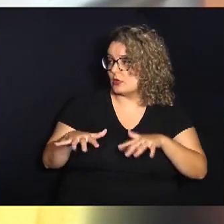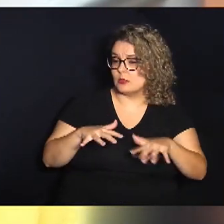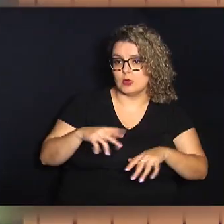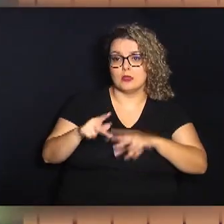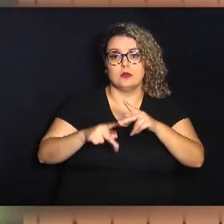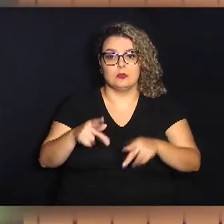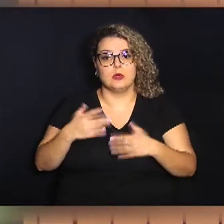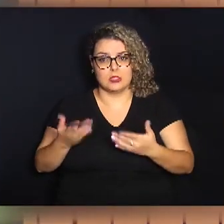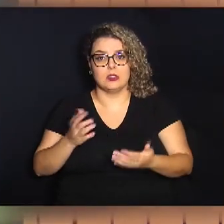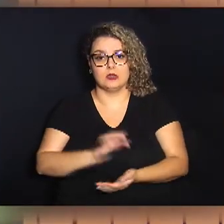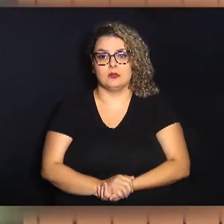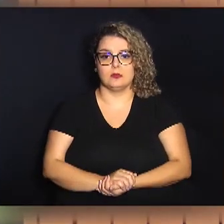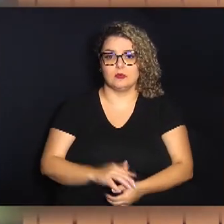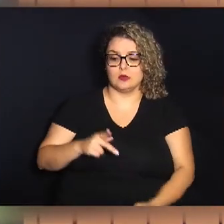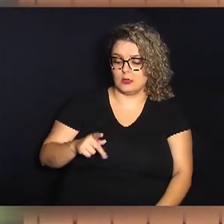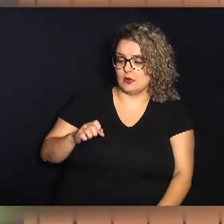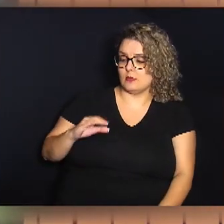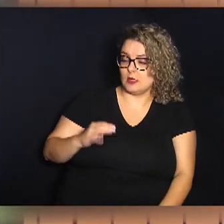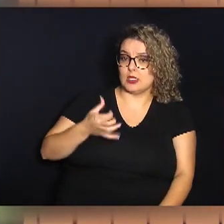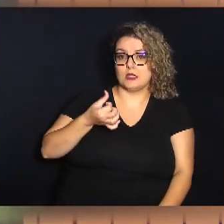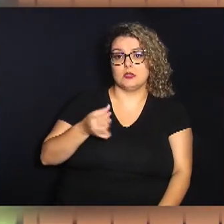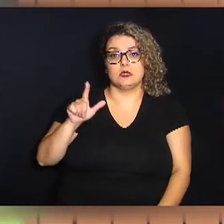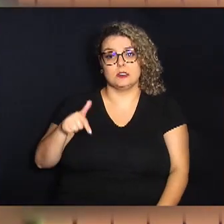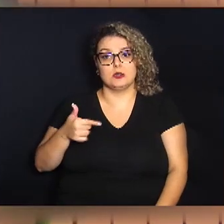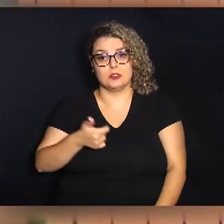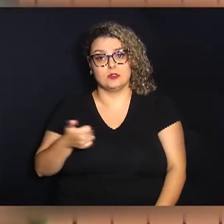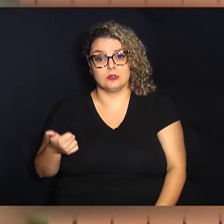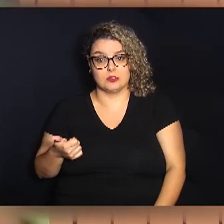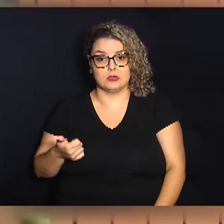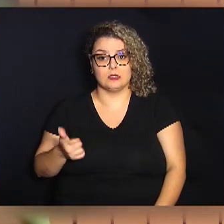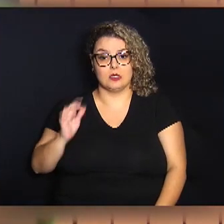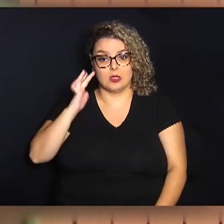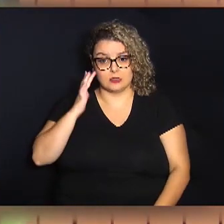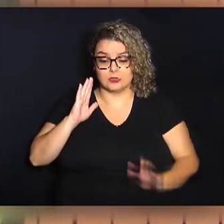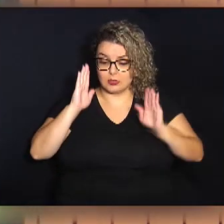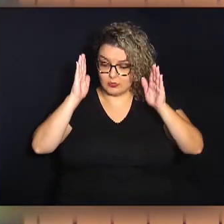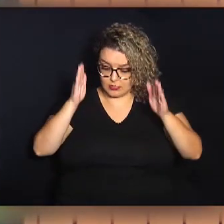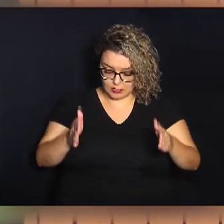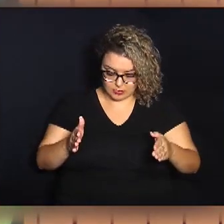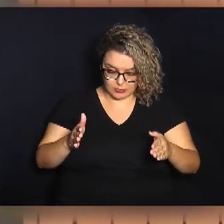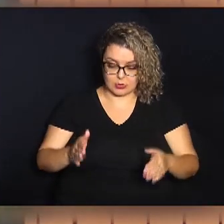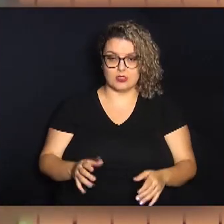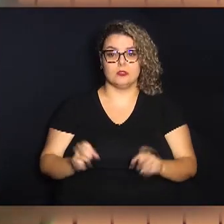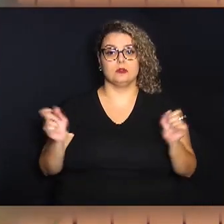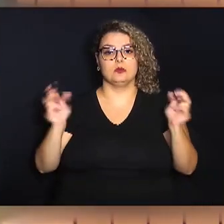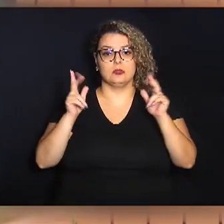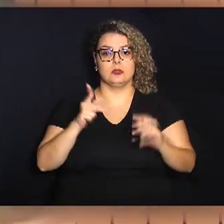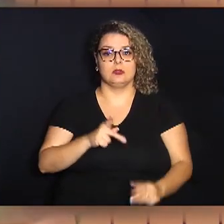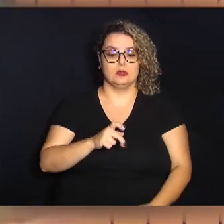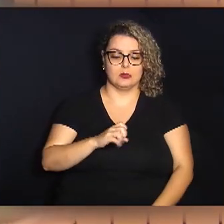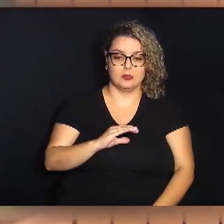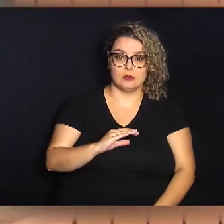população para isso. A PEC 6 de 2021, acho que essa é a grande questão, o que está sendo chamado de a PEC da